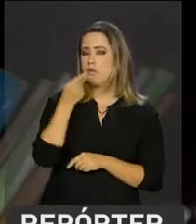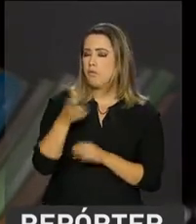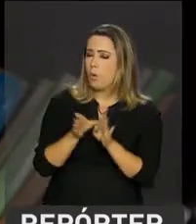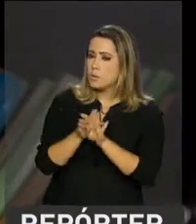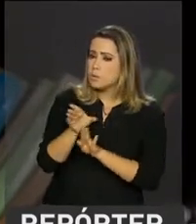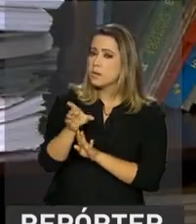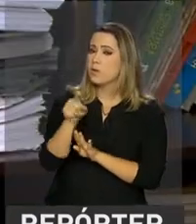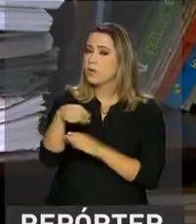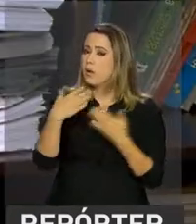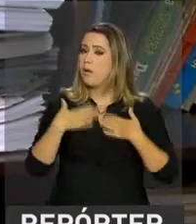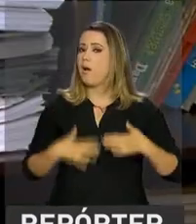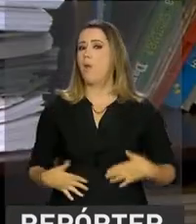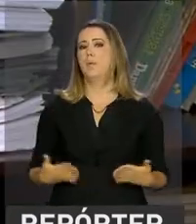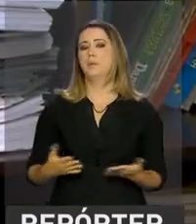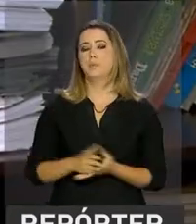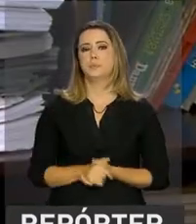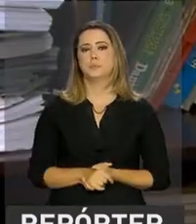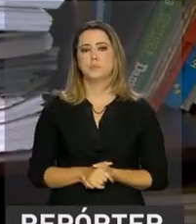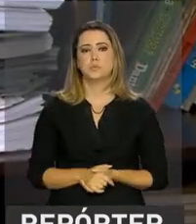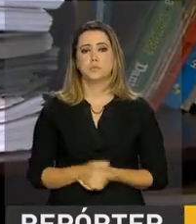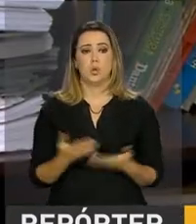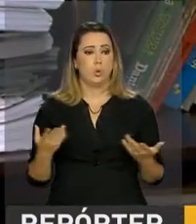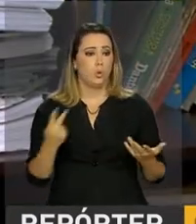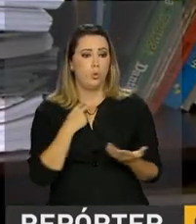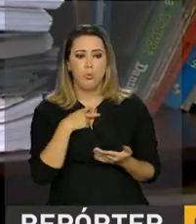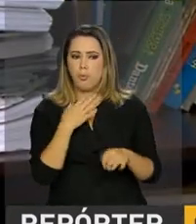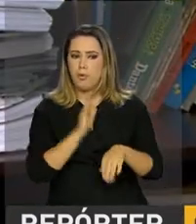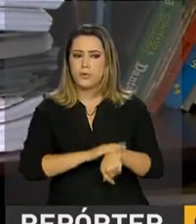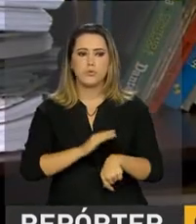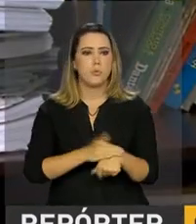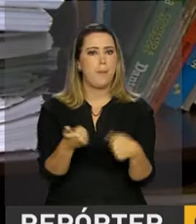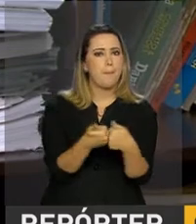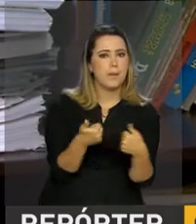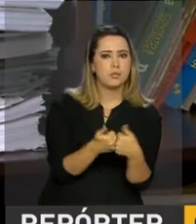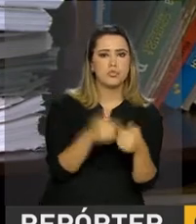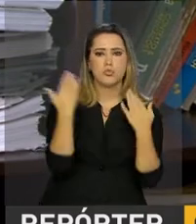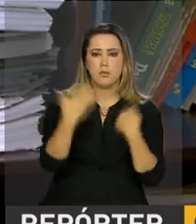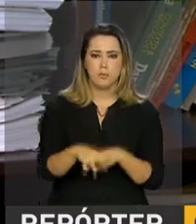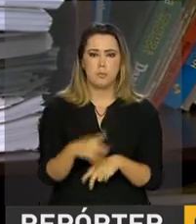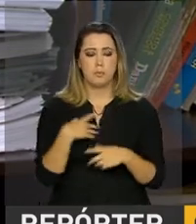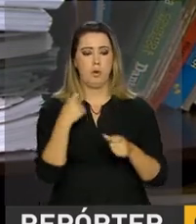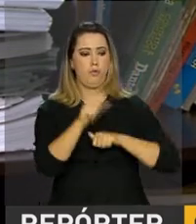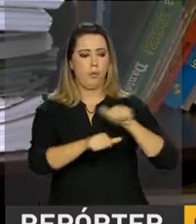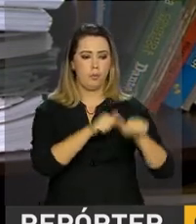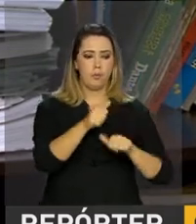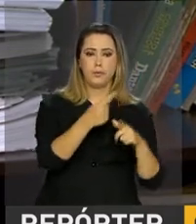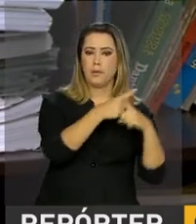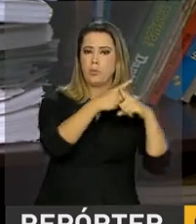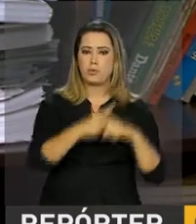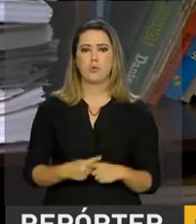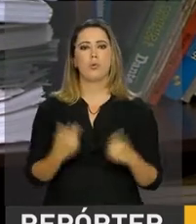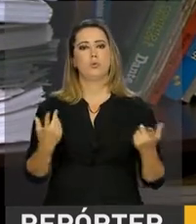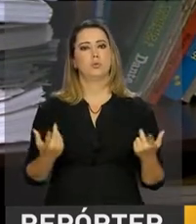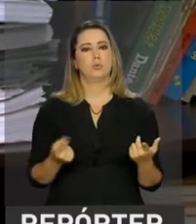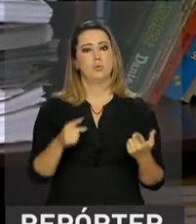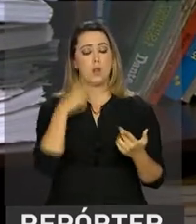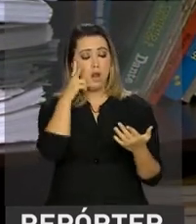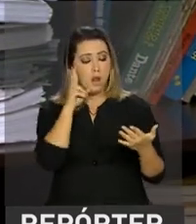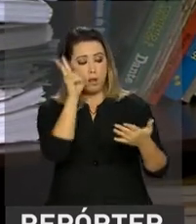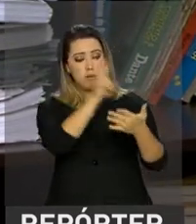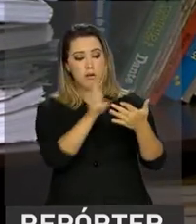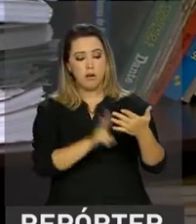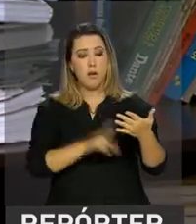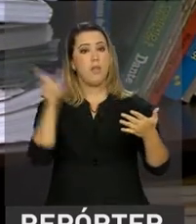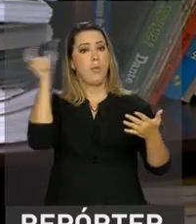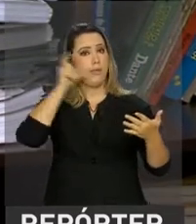tranquilidade sempre digo que não é hora de você mudar o seu jogo neste momento a ler com atenção os